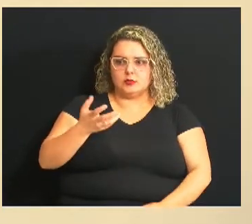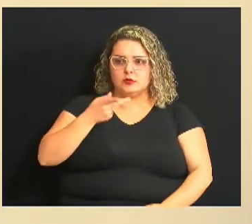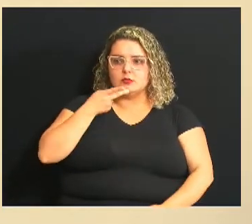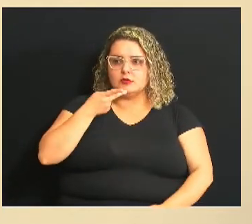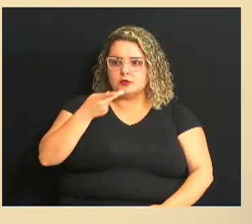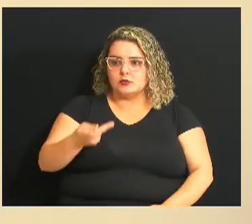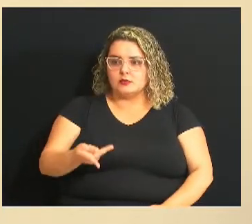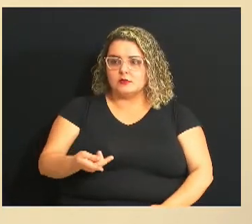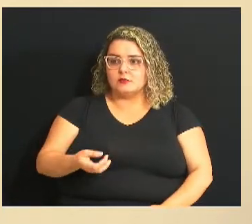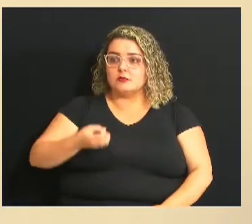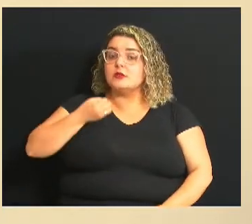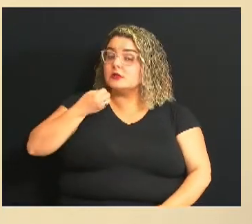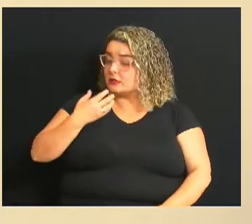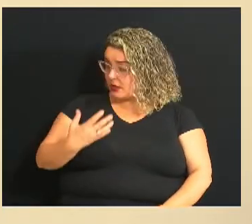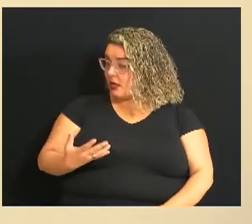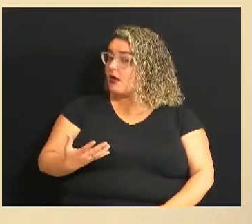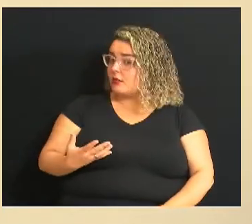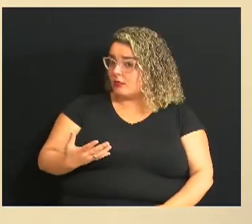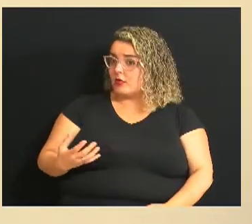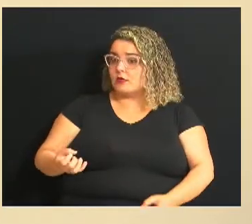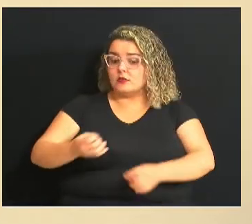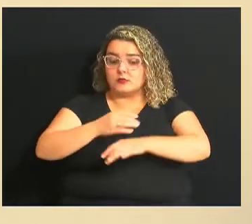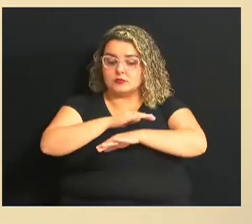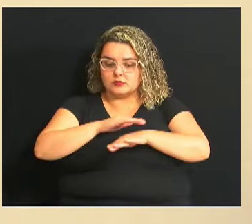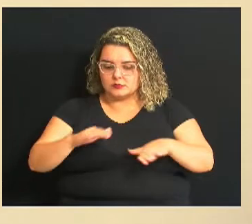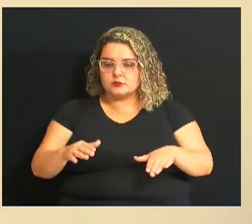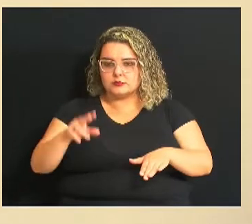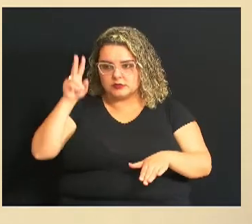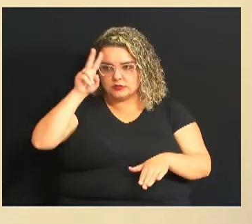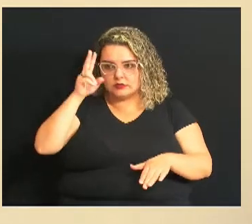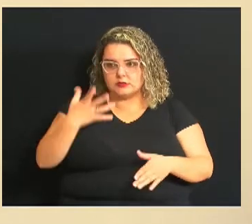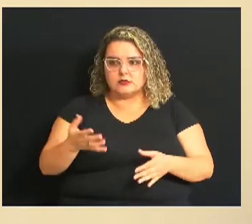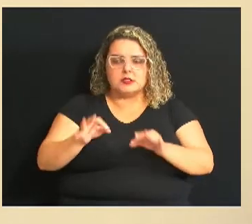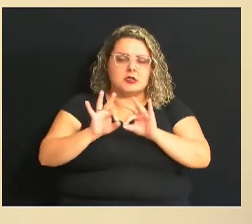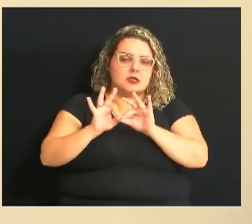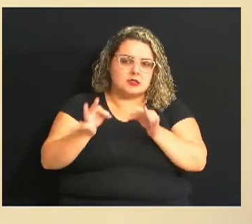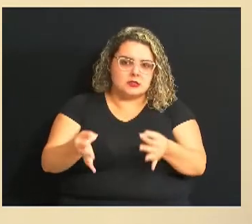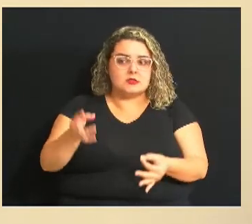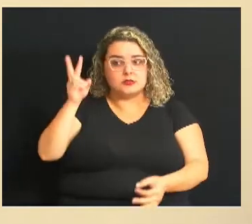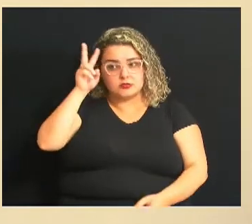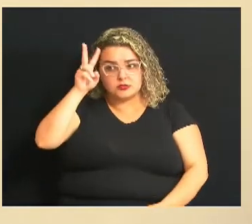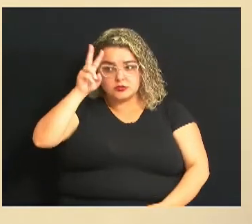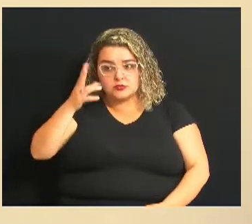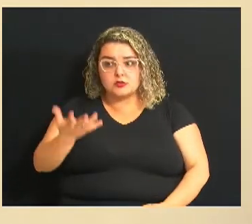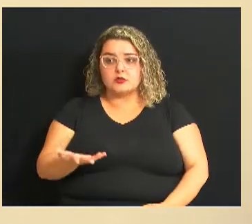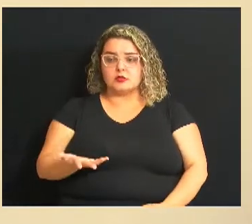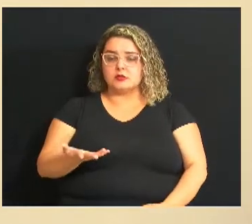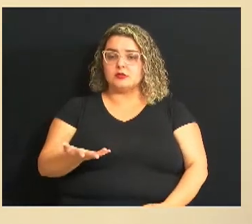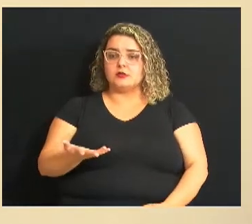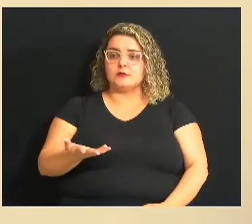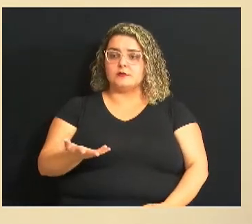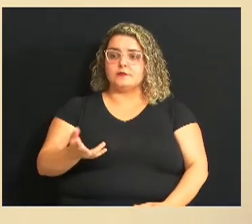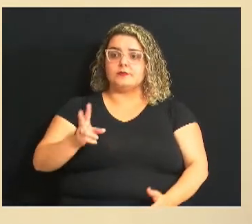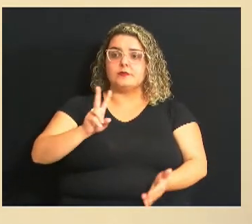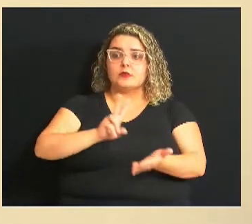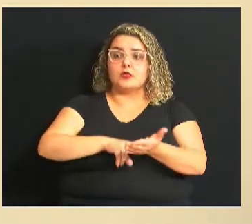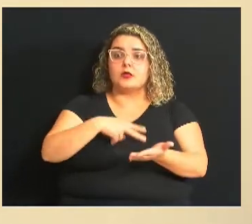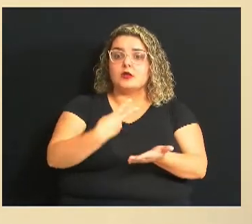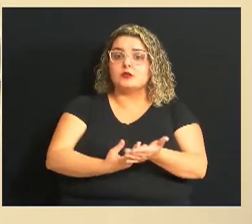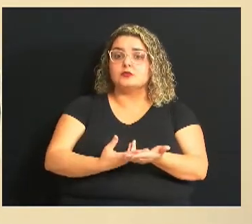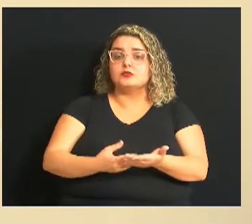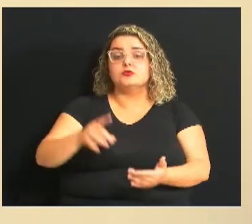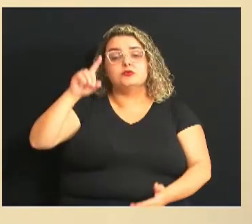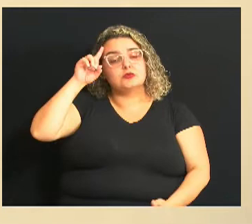bom a gente terminar a história. Essa simples história, se ela é traduzida para os dias de